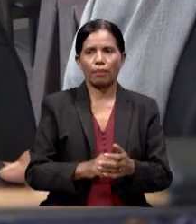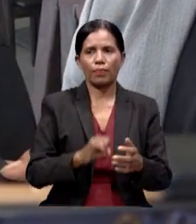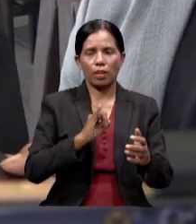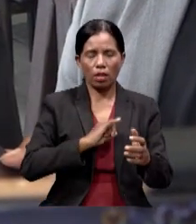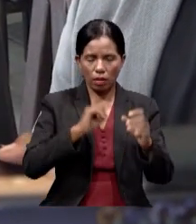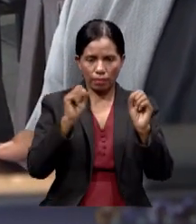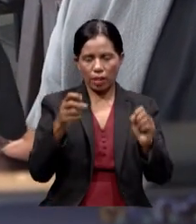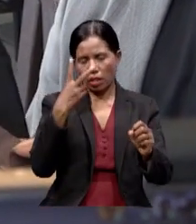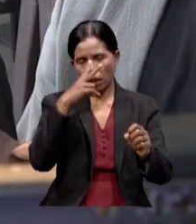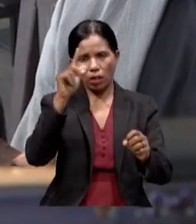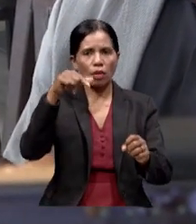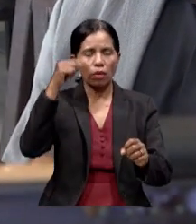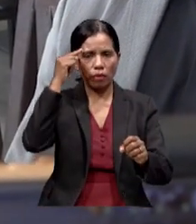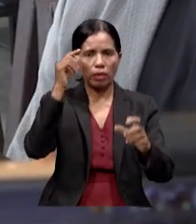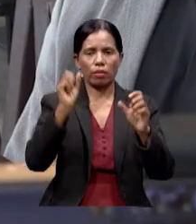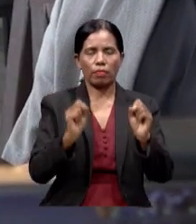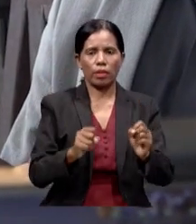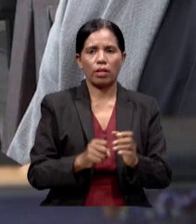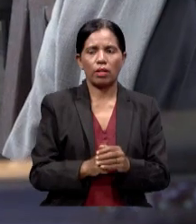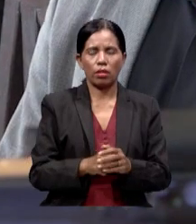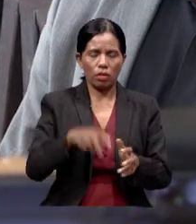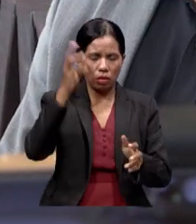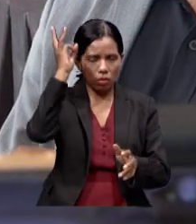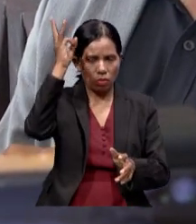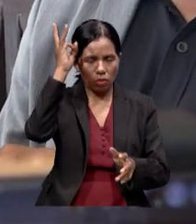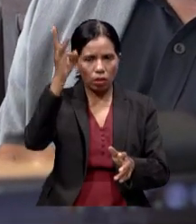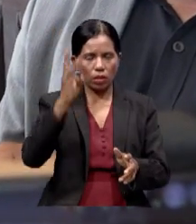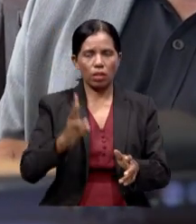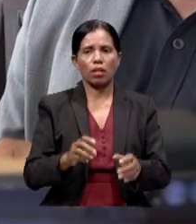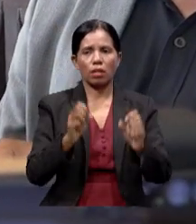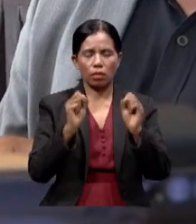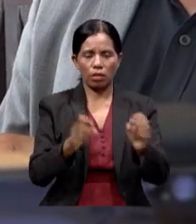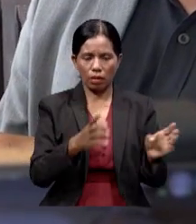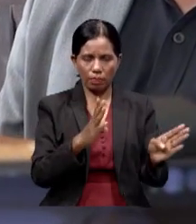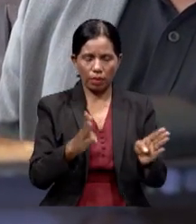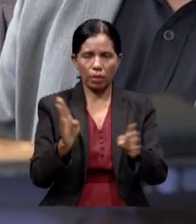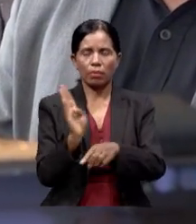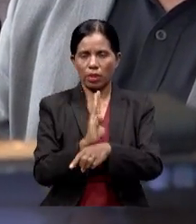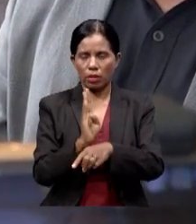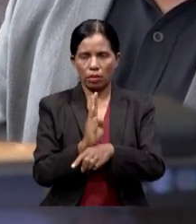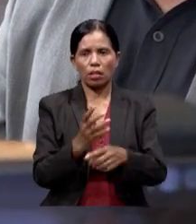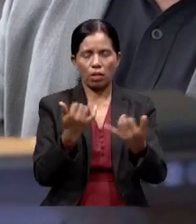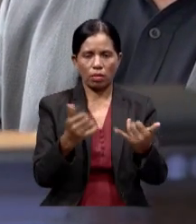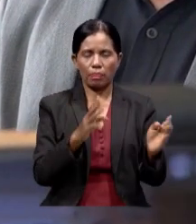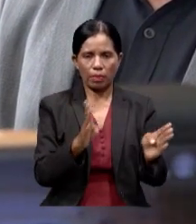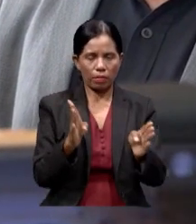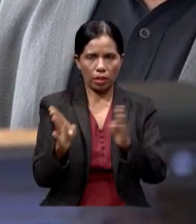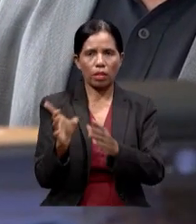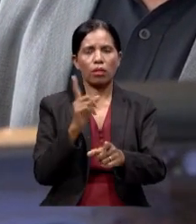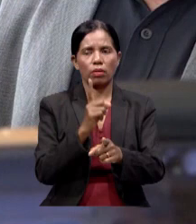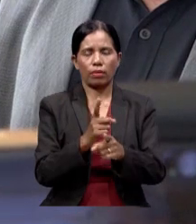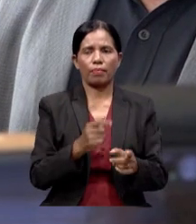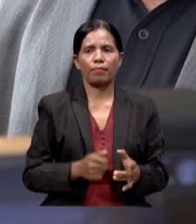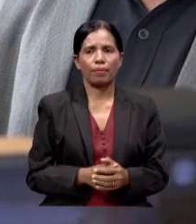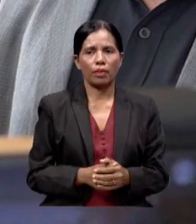o governo preocupado, busy hoje, né, prepara da ONU, handover. E handover,